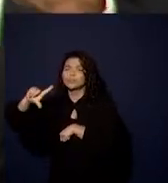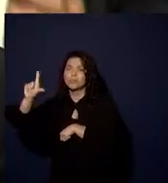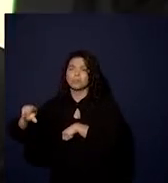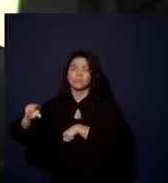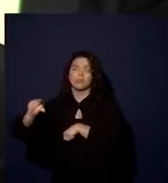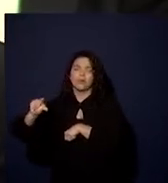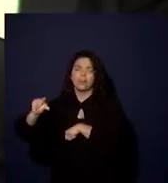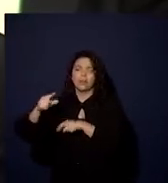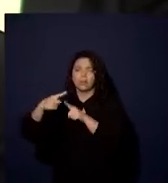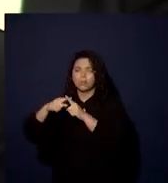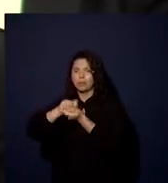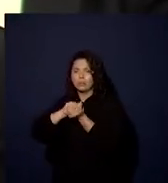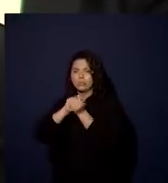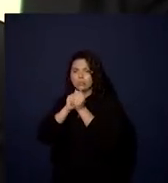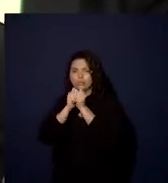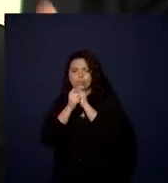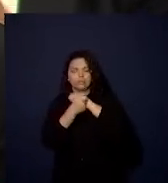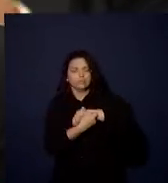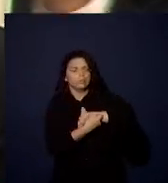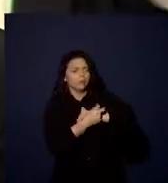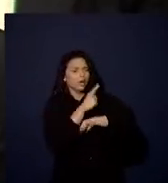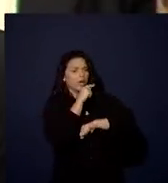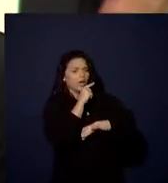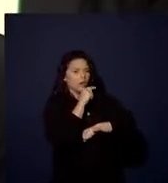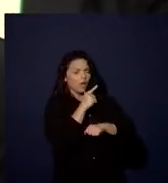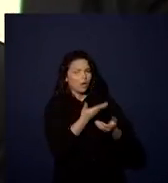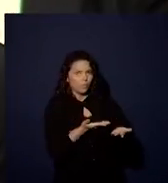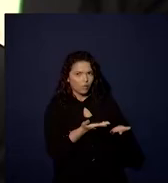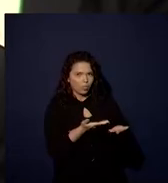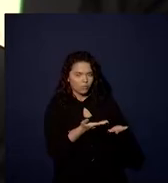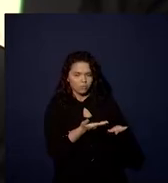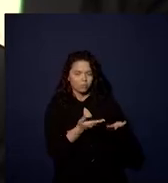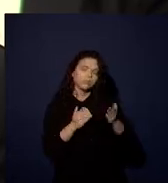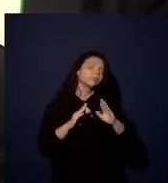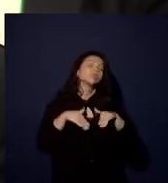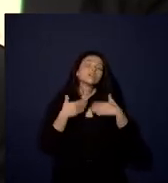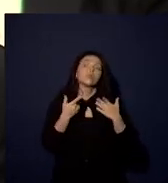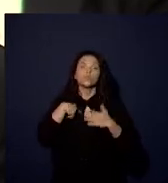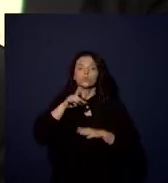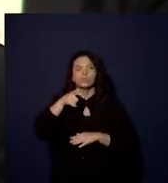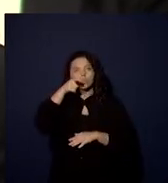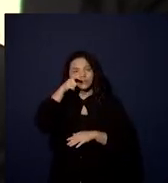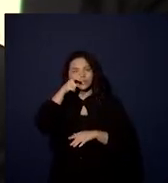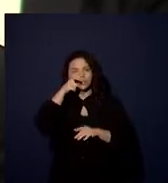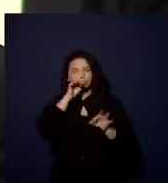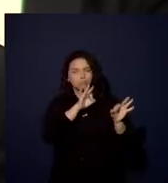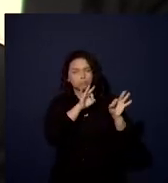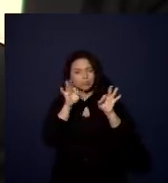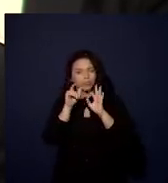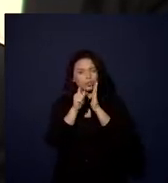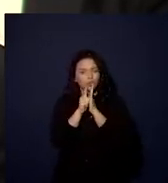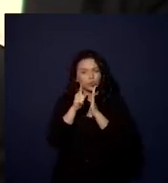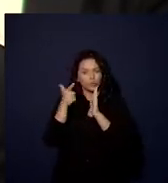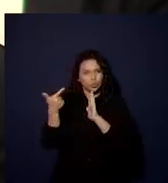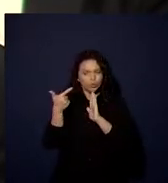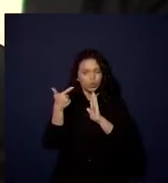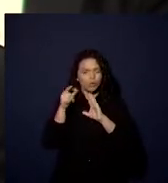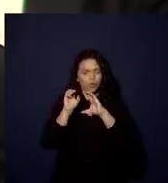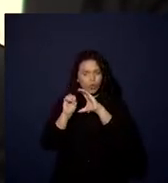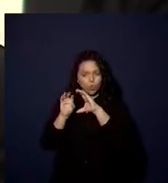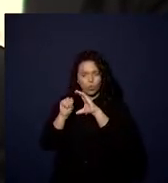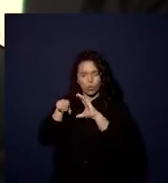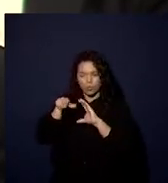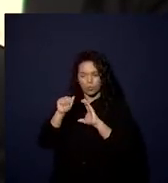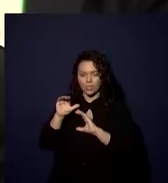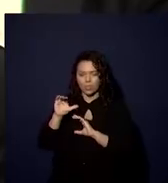invés de verter a água a gente assistiu aqui recentemente no Jornal Nacional diversas reportagens